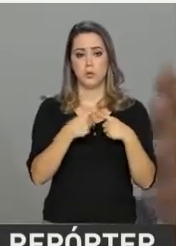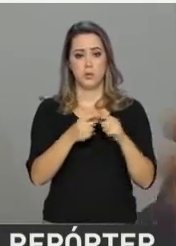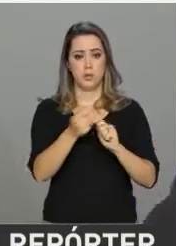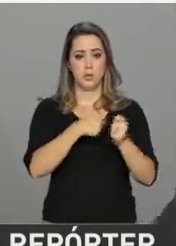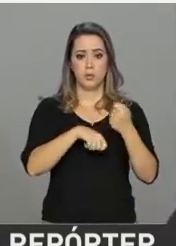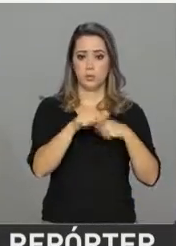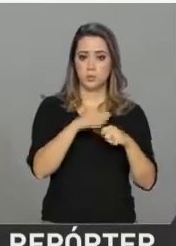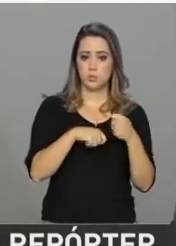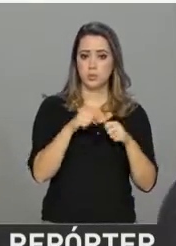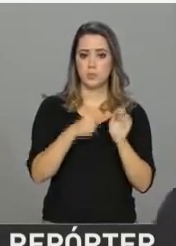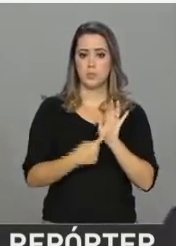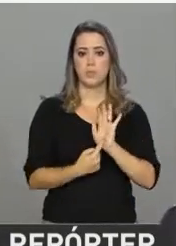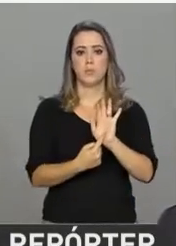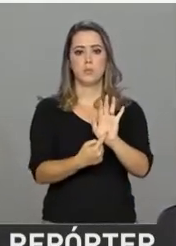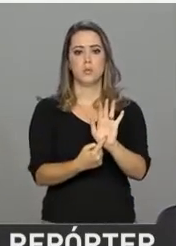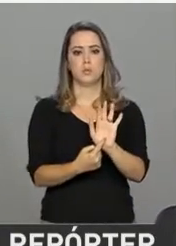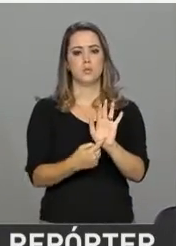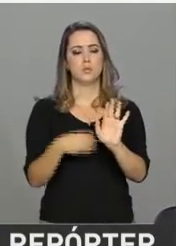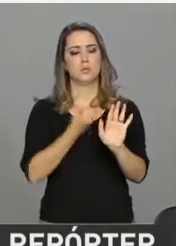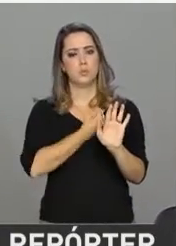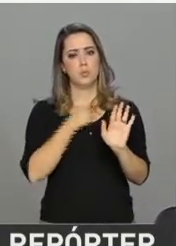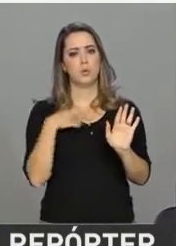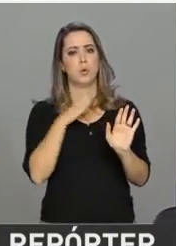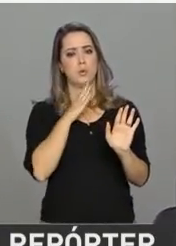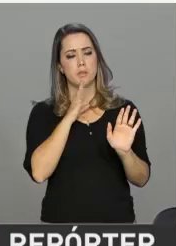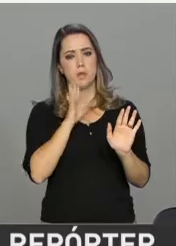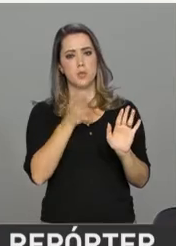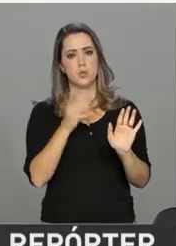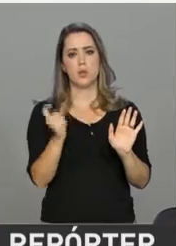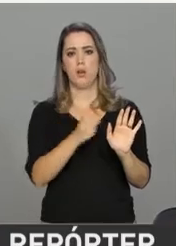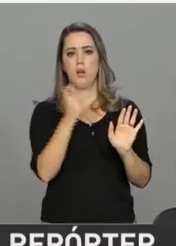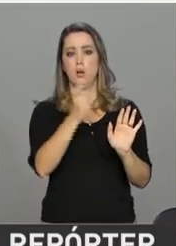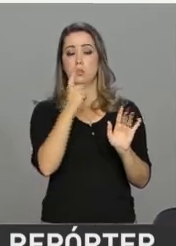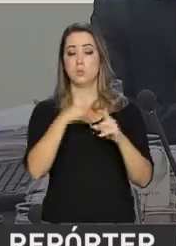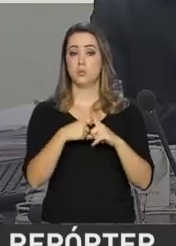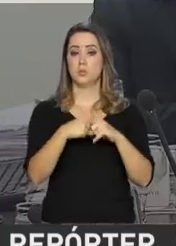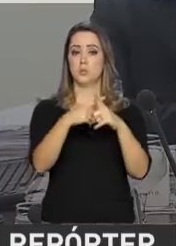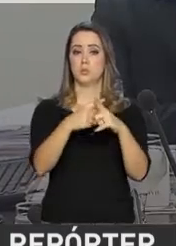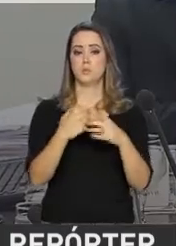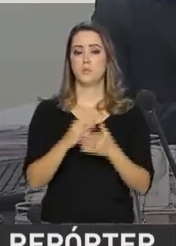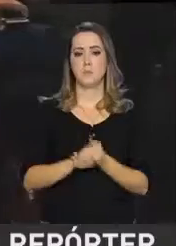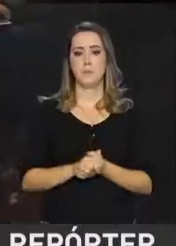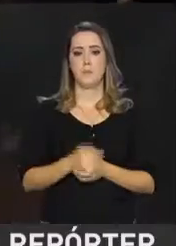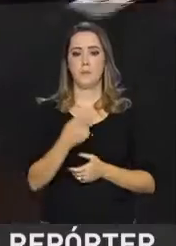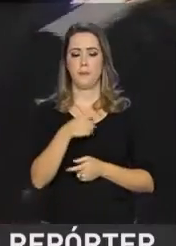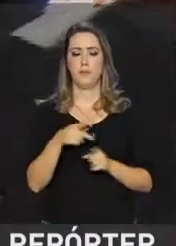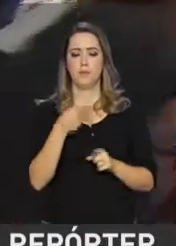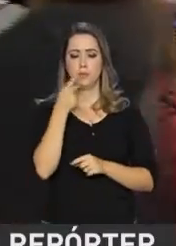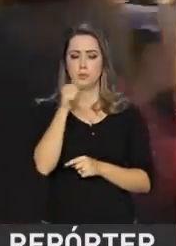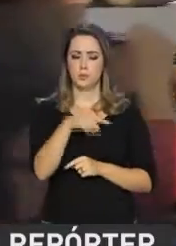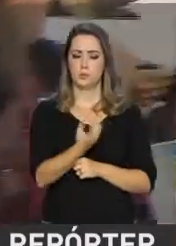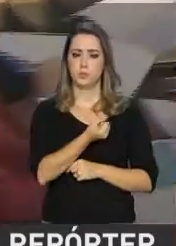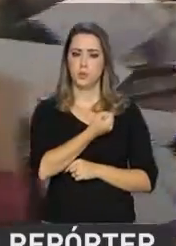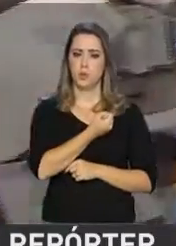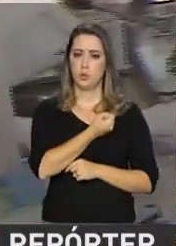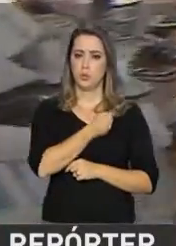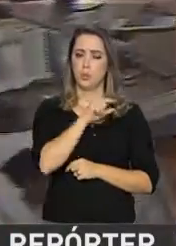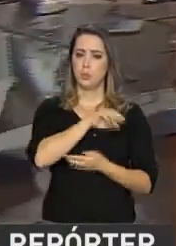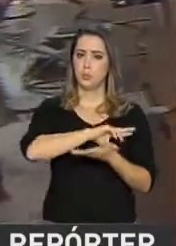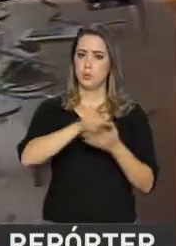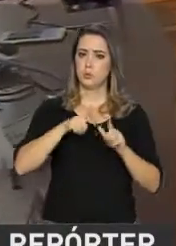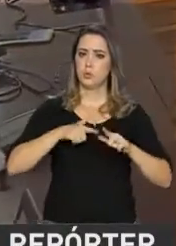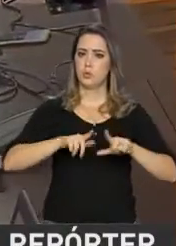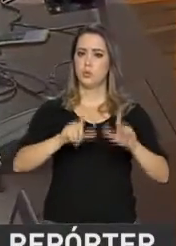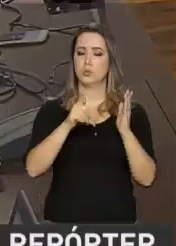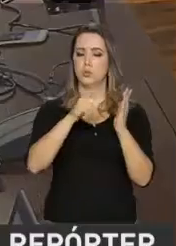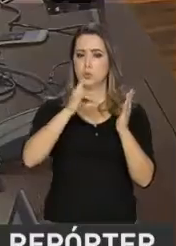números que são conhecidos por todos nós números altamente positivos para o ministro a emissão de títulos terá impacto na redução